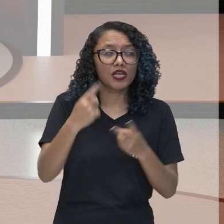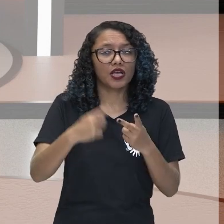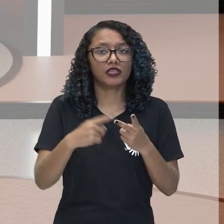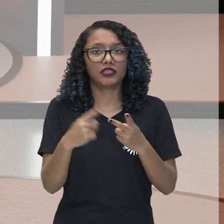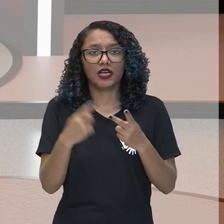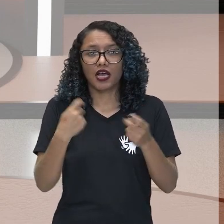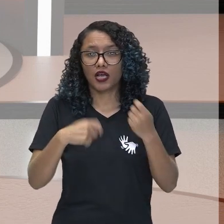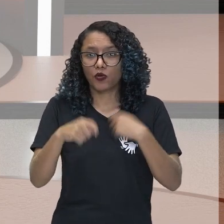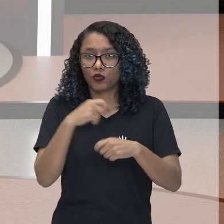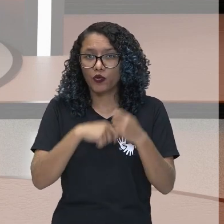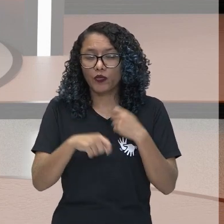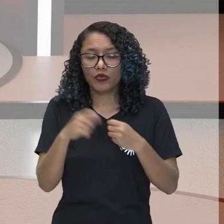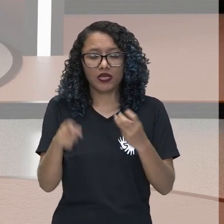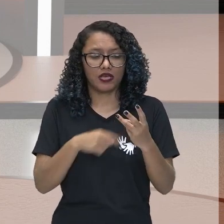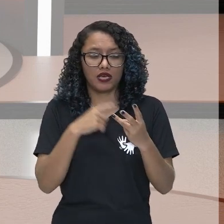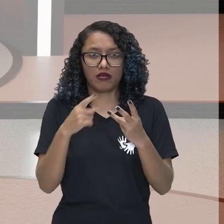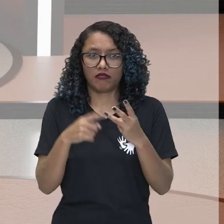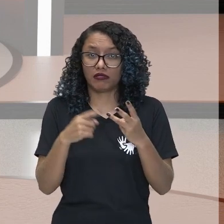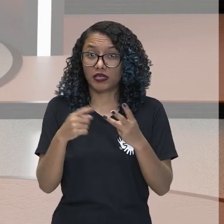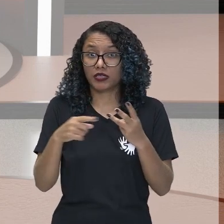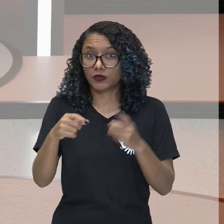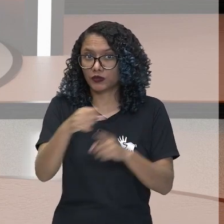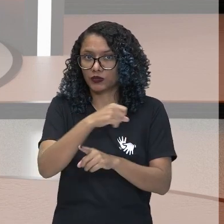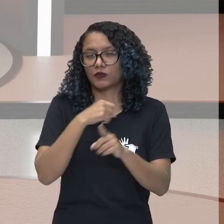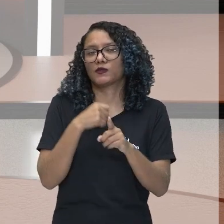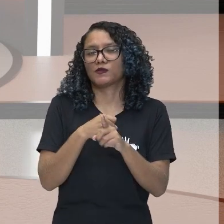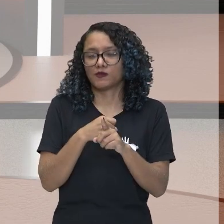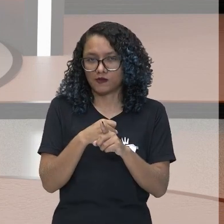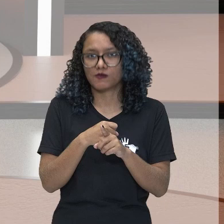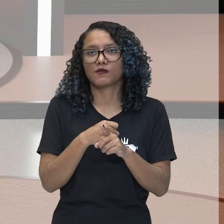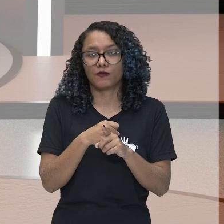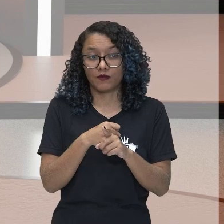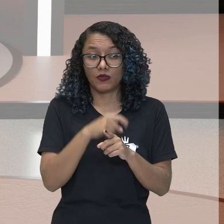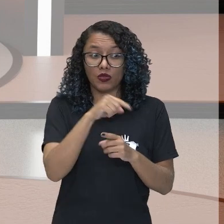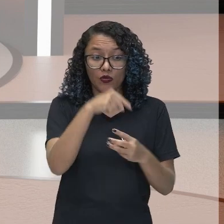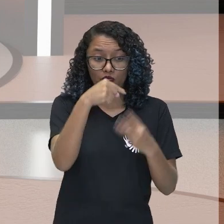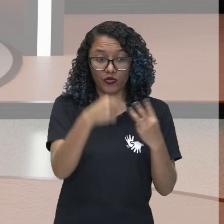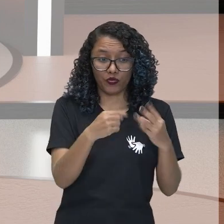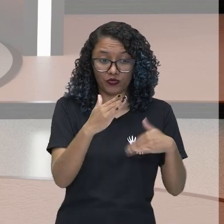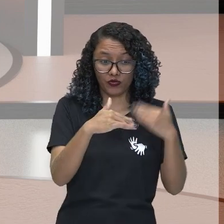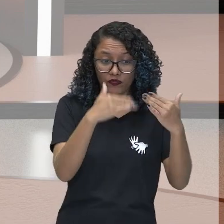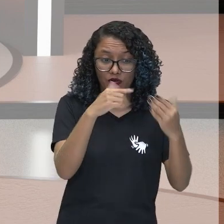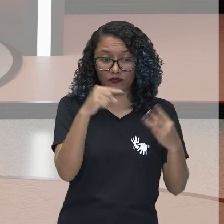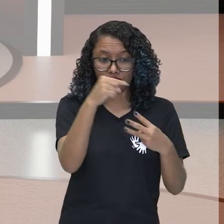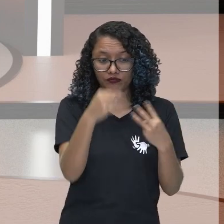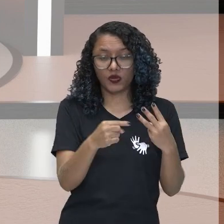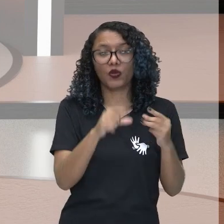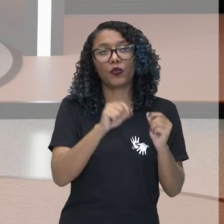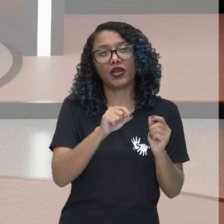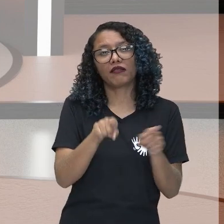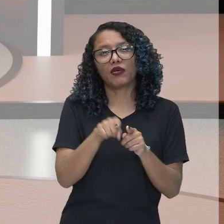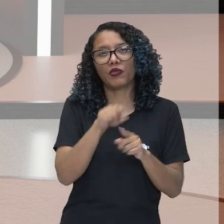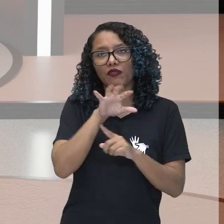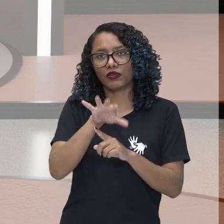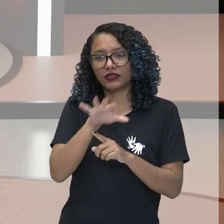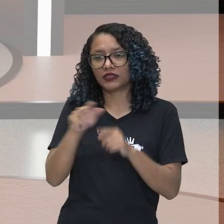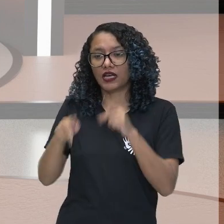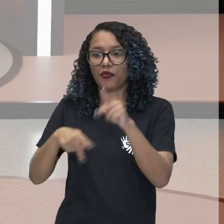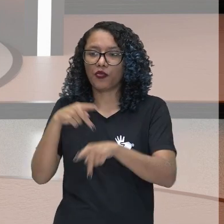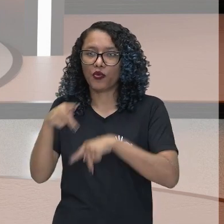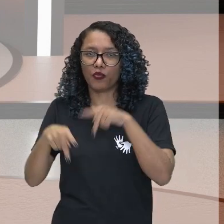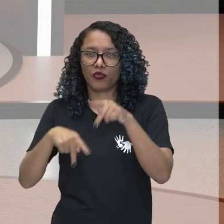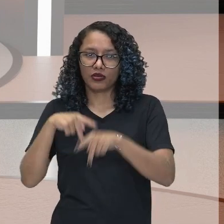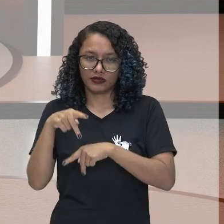parte econômica e também na social, isso acaba refletindo na população, tá certo? E a gente